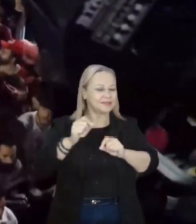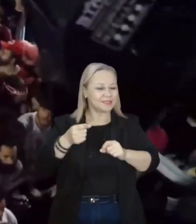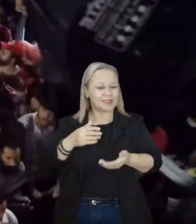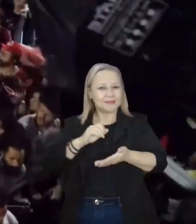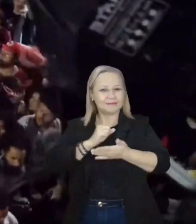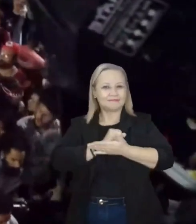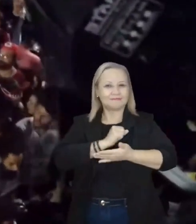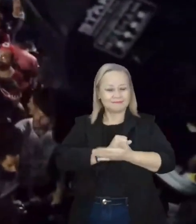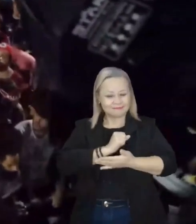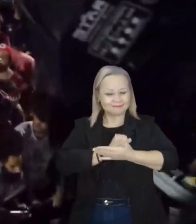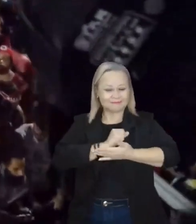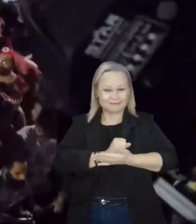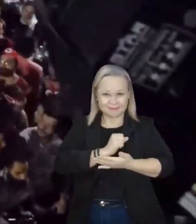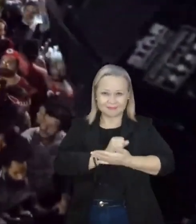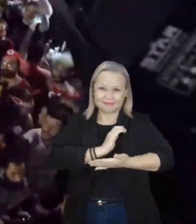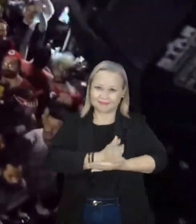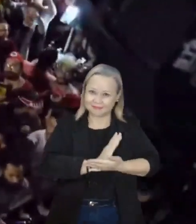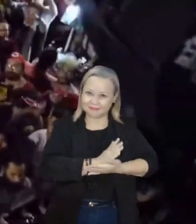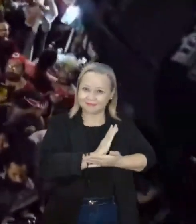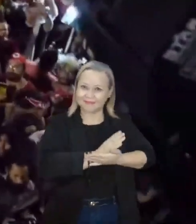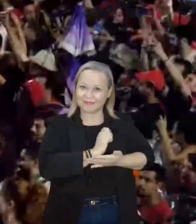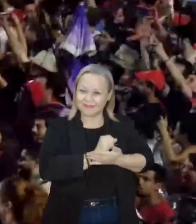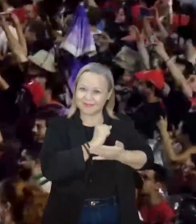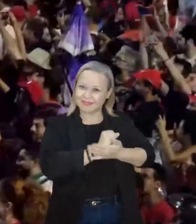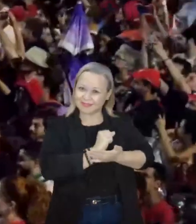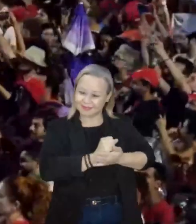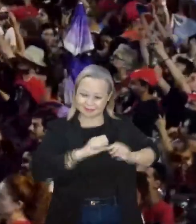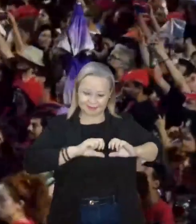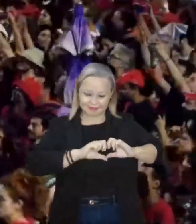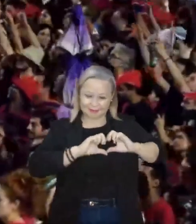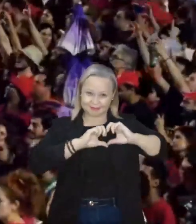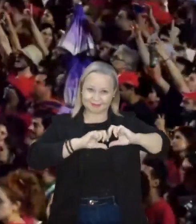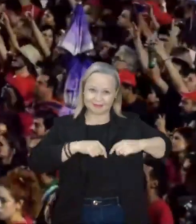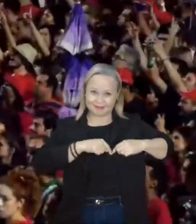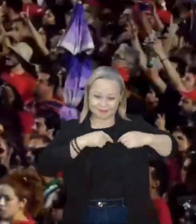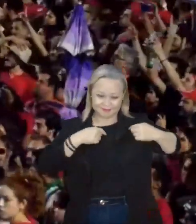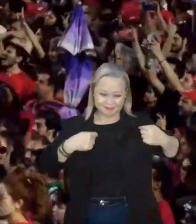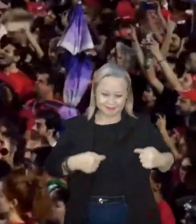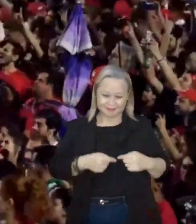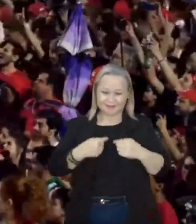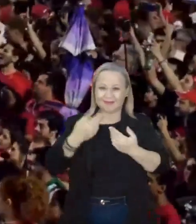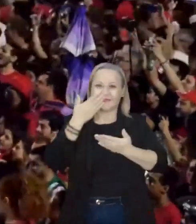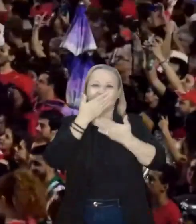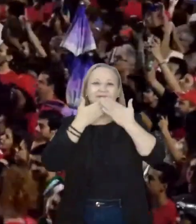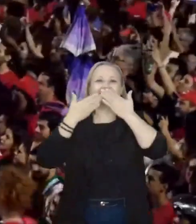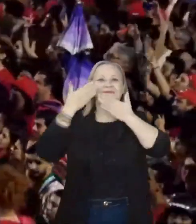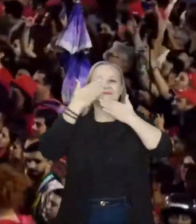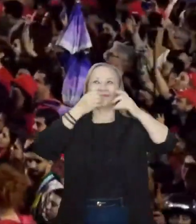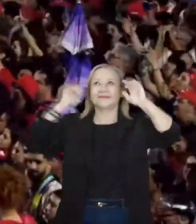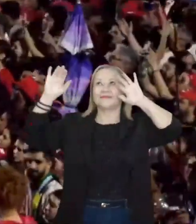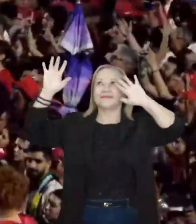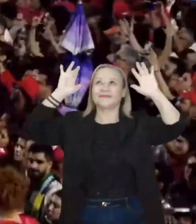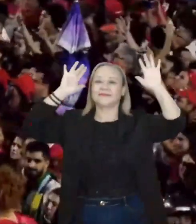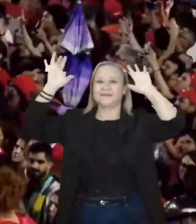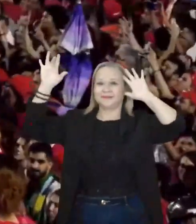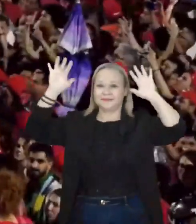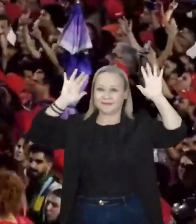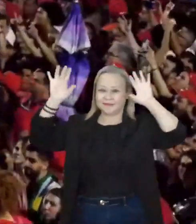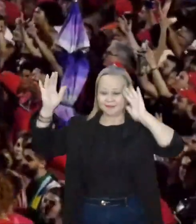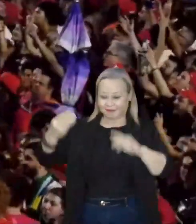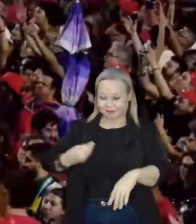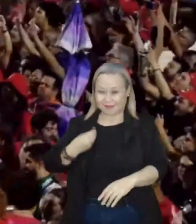do coração. Cadê flor? Flor! Ela é uma doce ilusão. Vem a flor, Gil! E